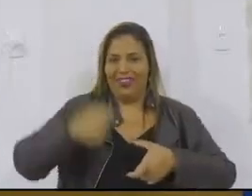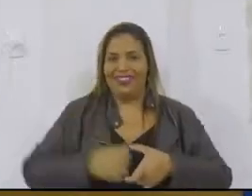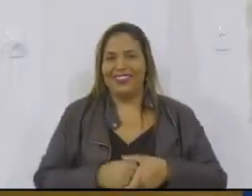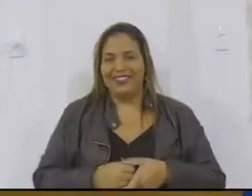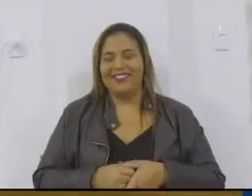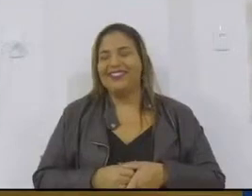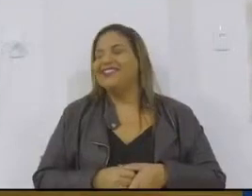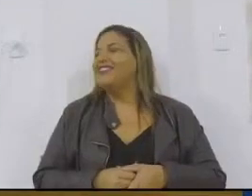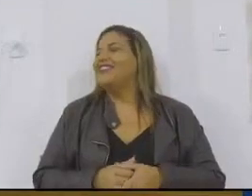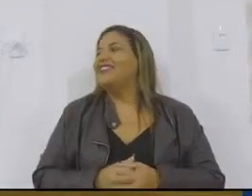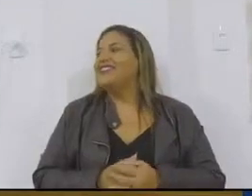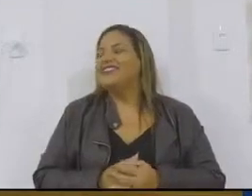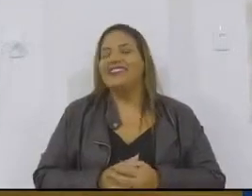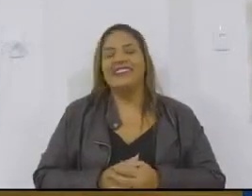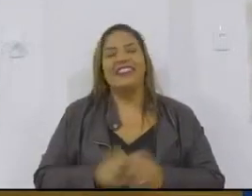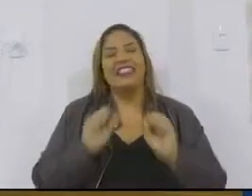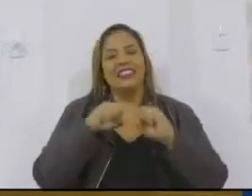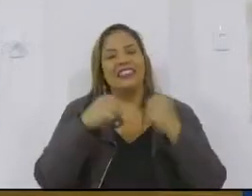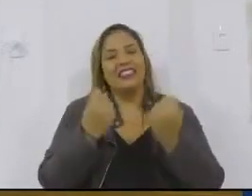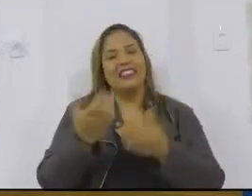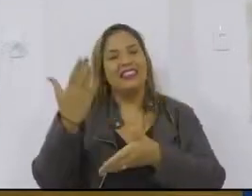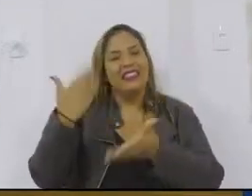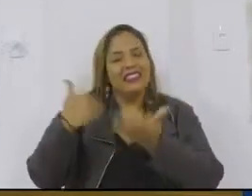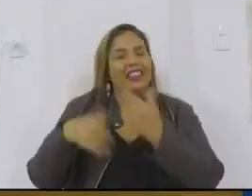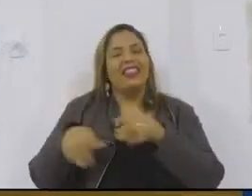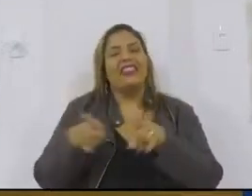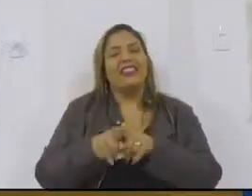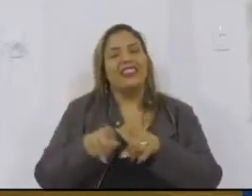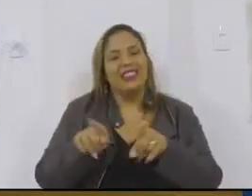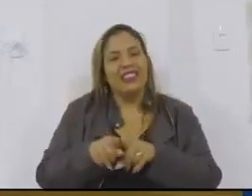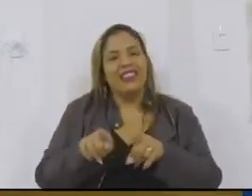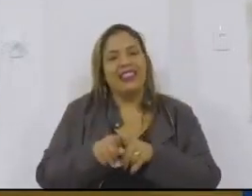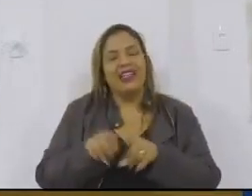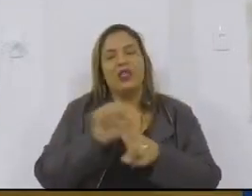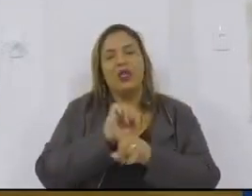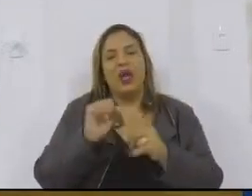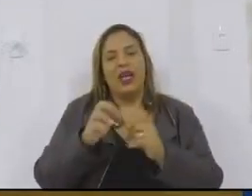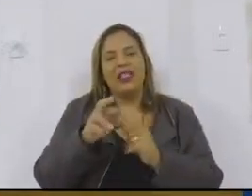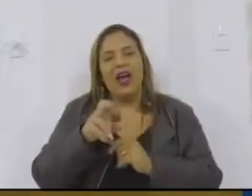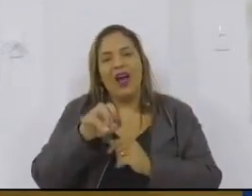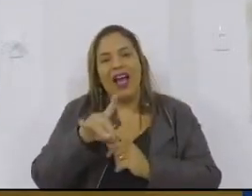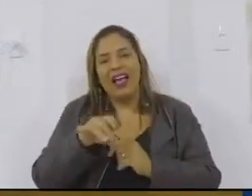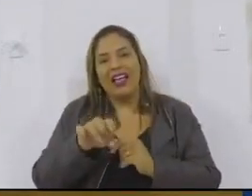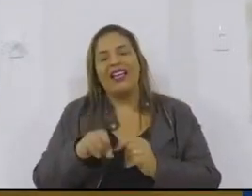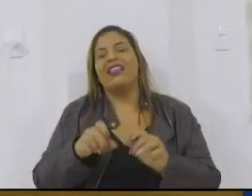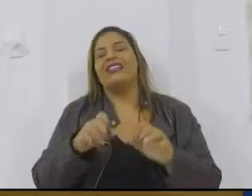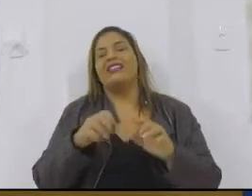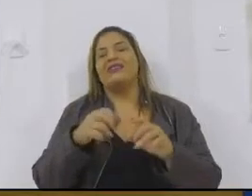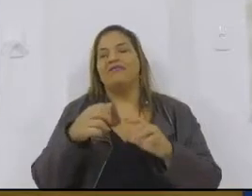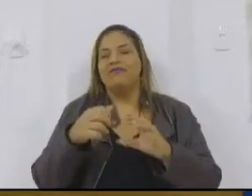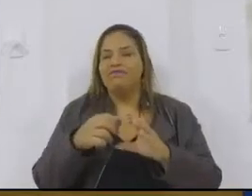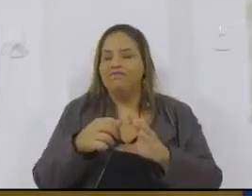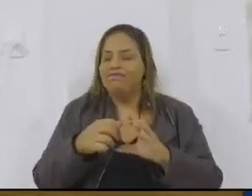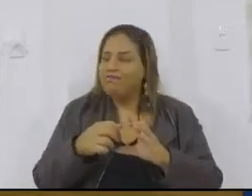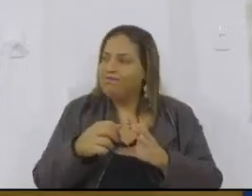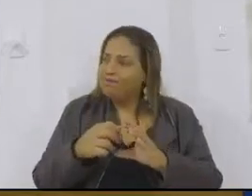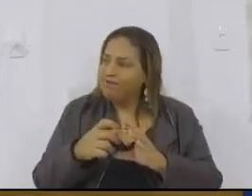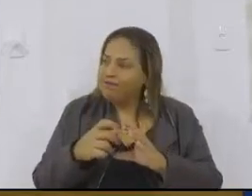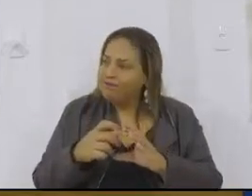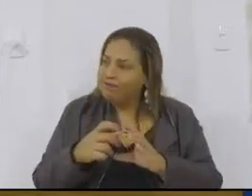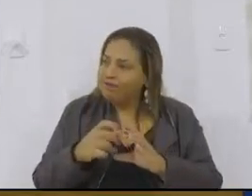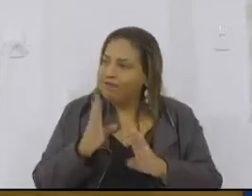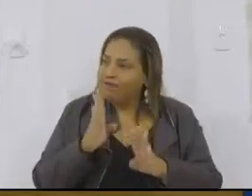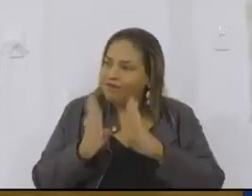cidade. Na sessão anterior, também nas redes sociais, eu cheguei a expor o meu desejo de nós obtermos a gratuidade nas